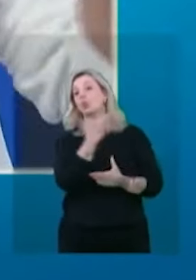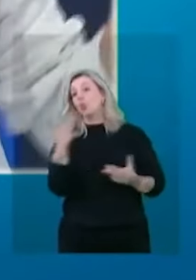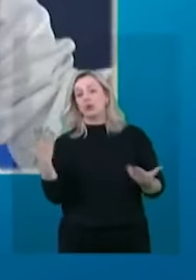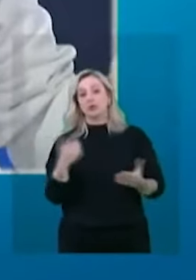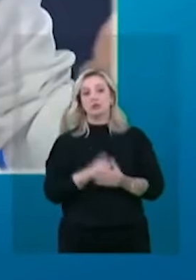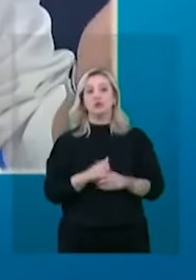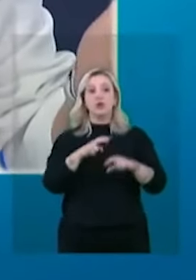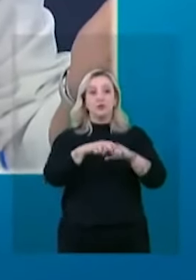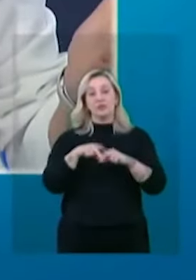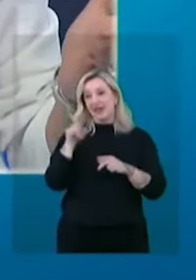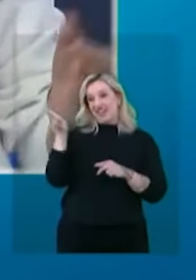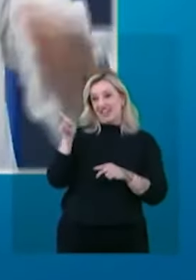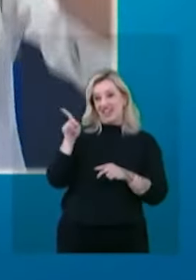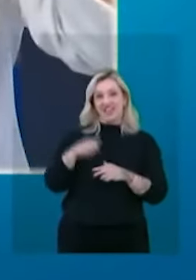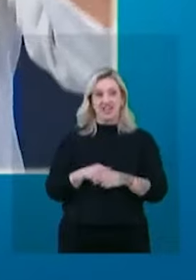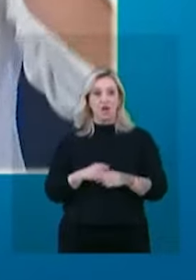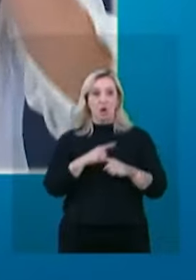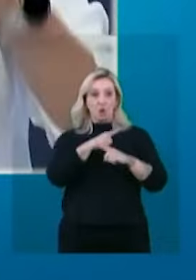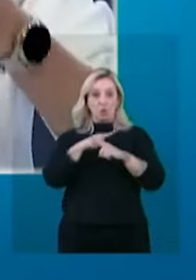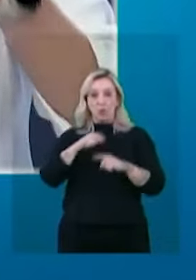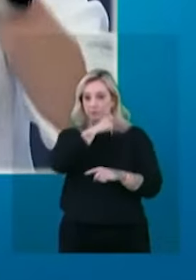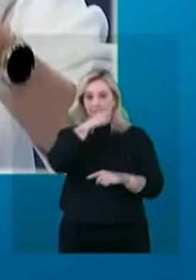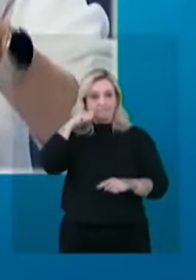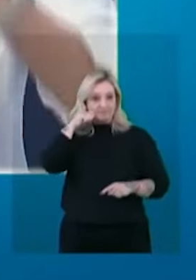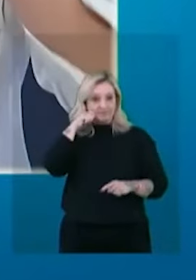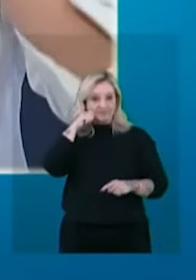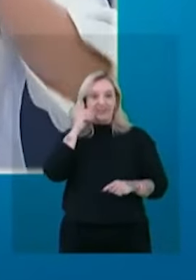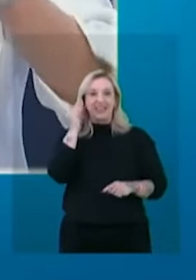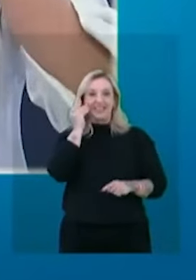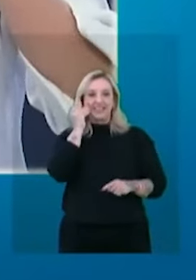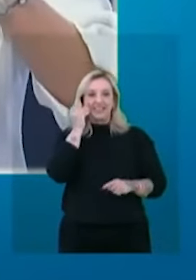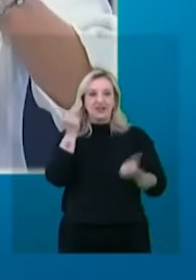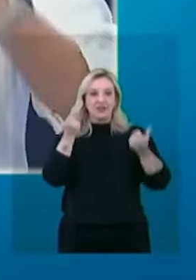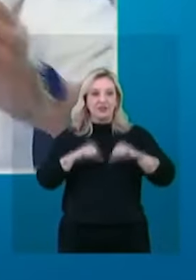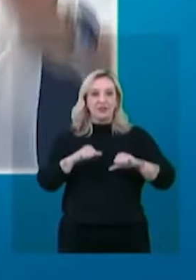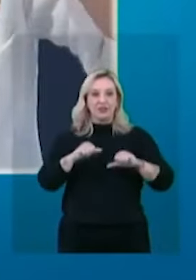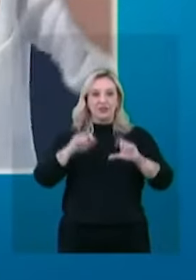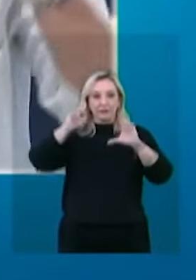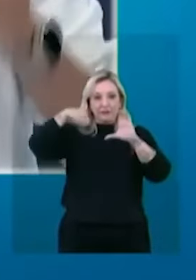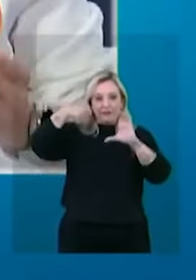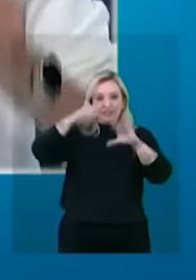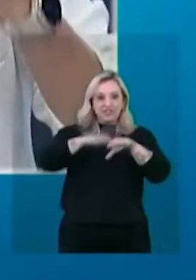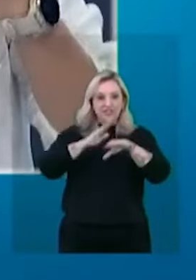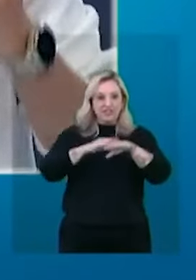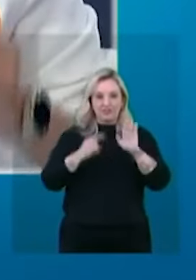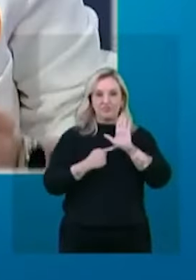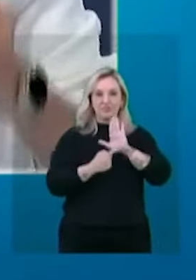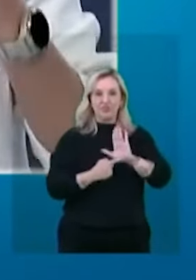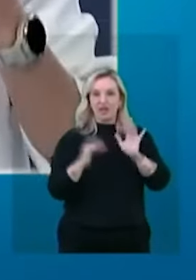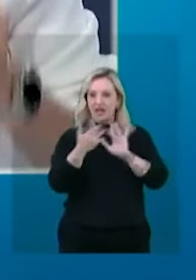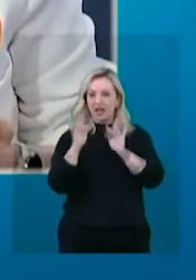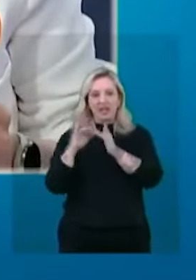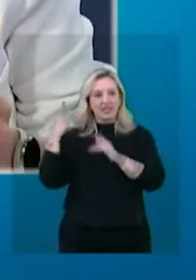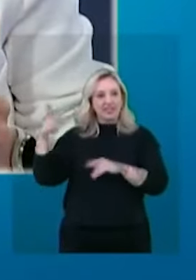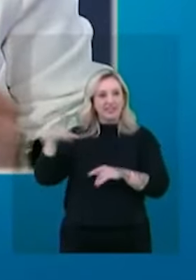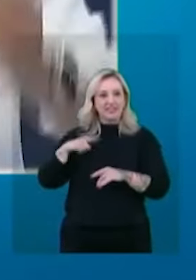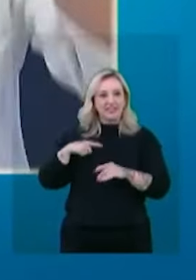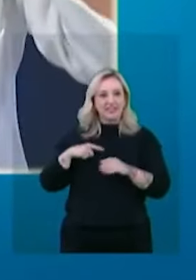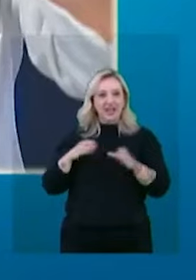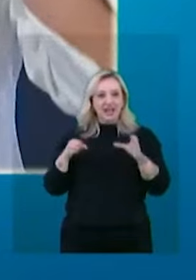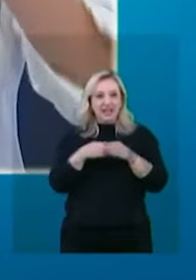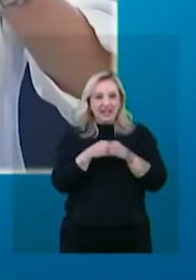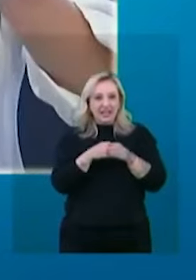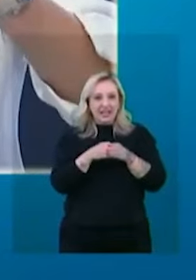processos justamente ele que é Contra Censura para tentar derrubar quatro vídeos que eu fiz expondo as conexões que ele tem com crime